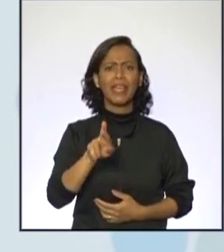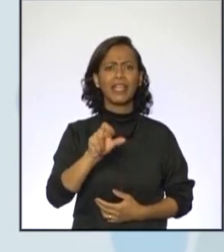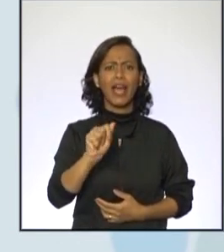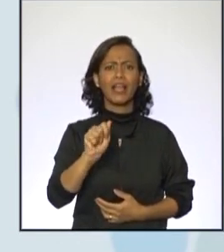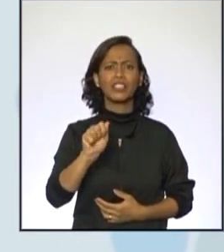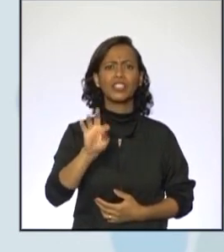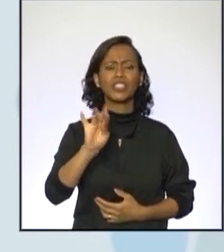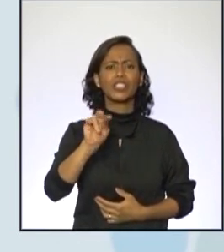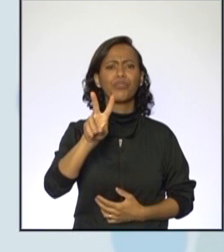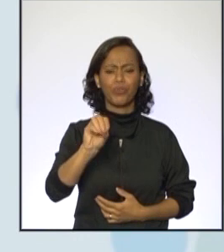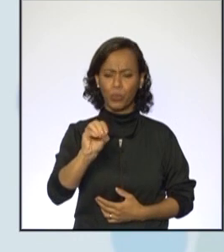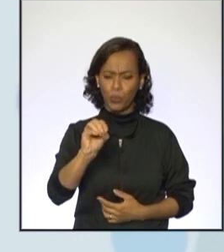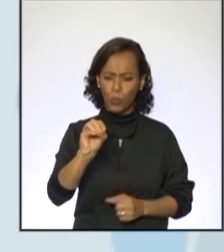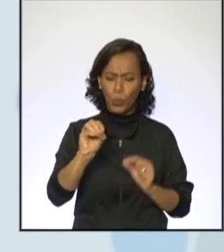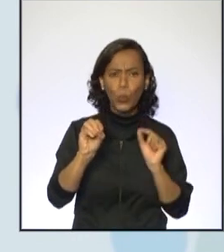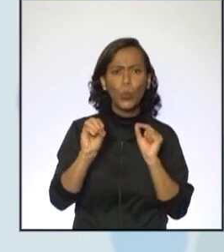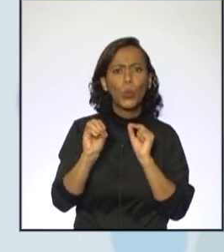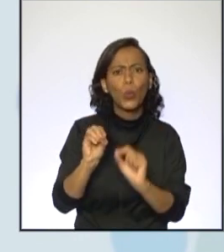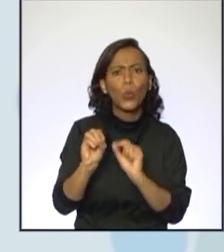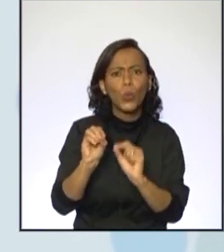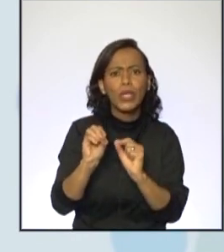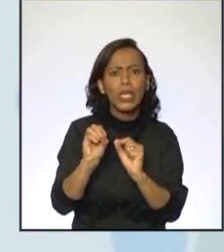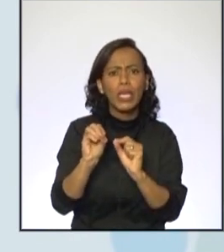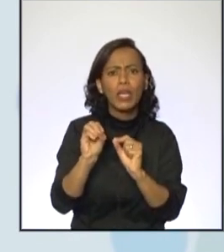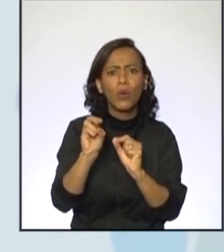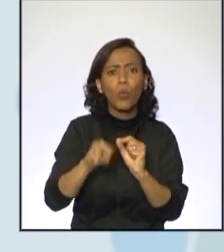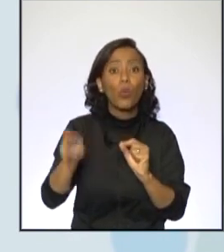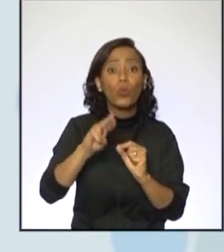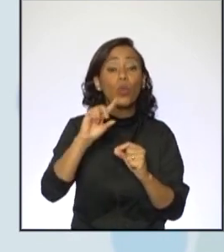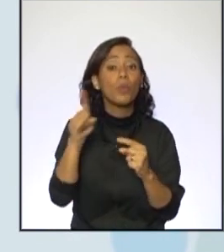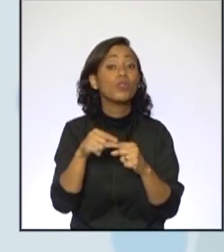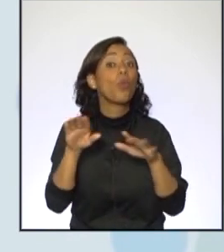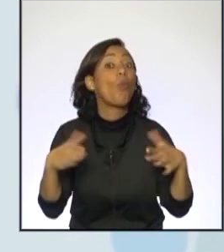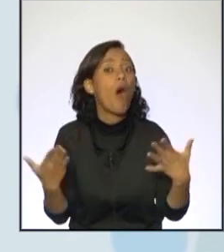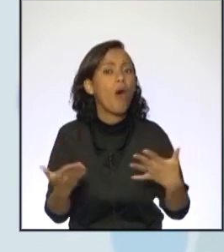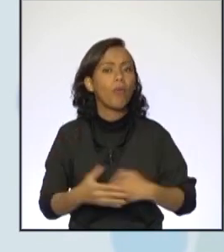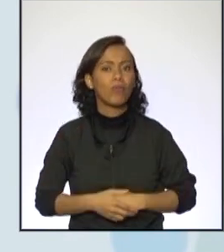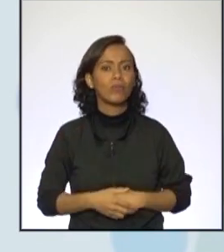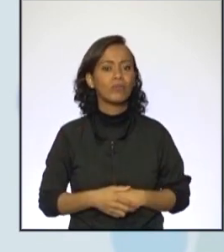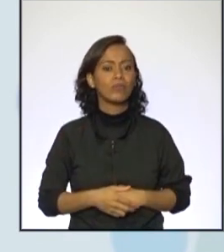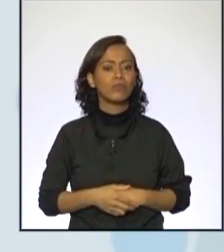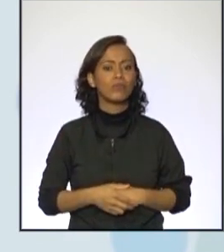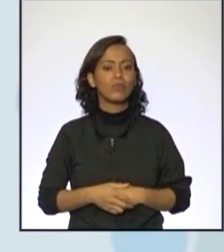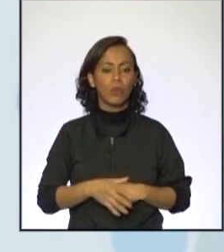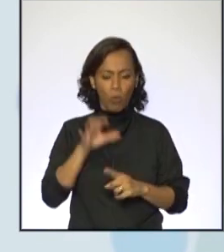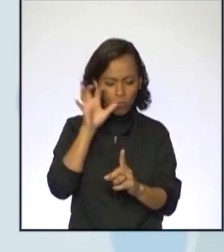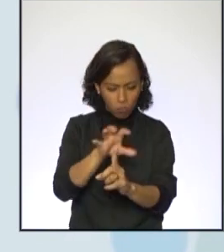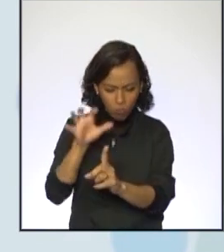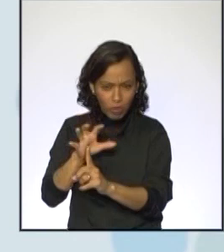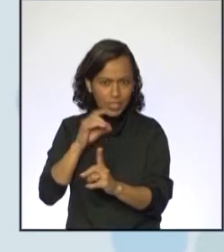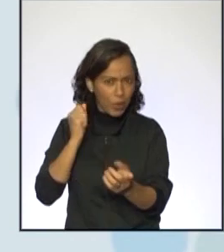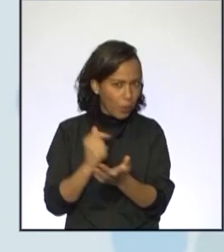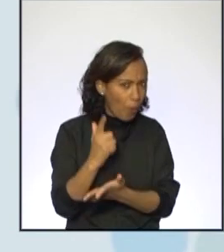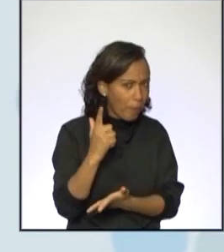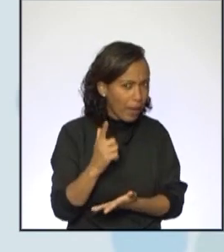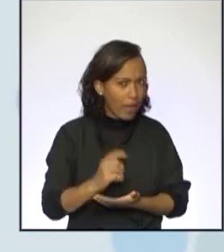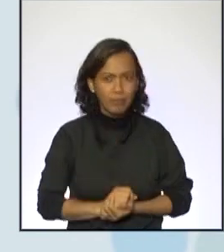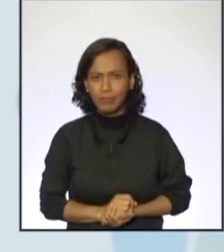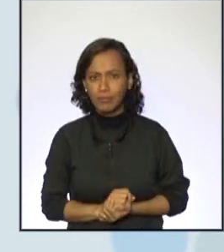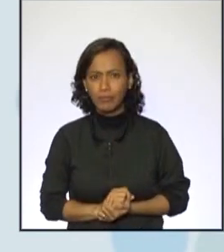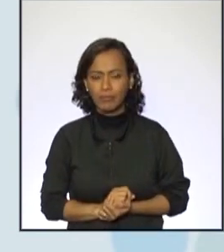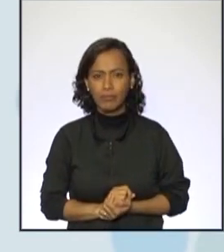sentido, a intenção de uso é qual? Convencer os interlocutores a comprarem o produto?